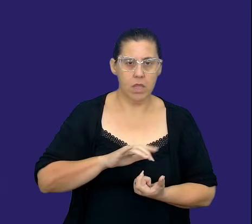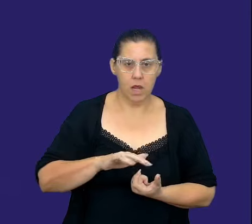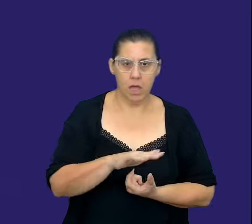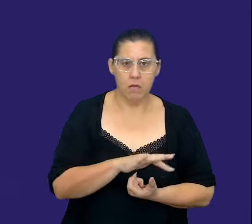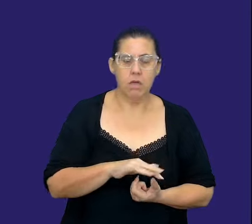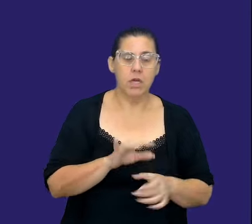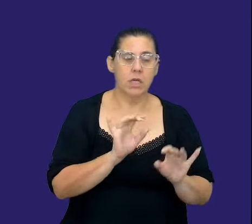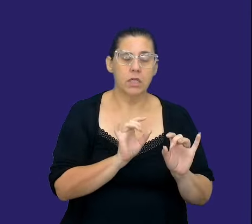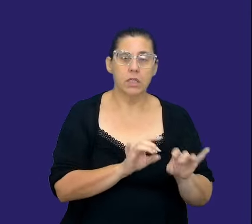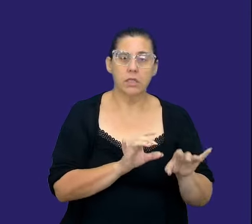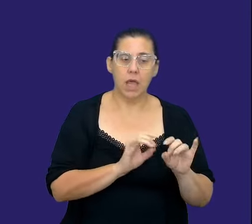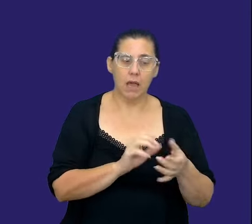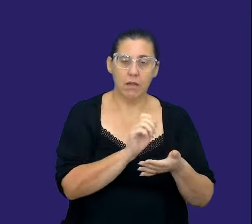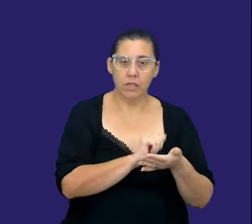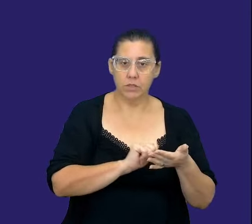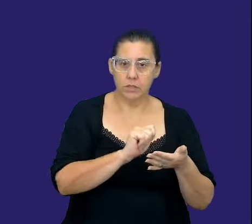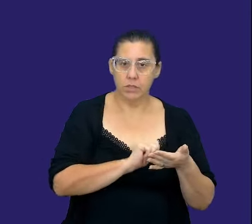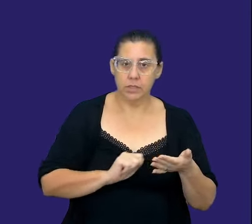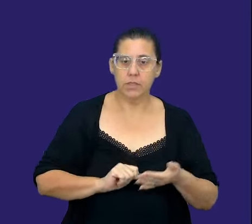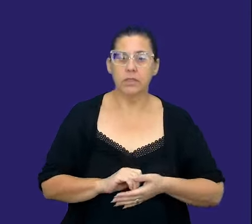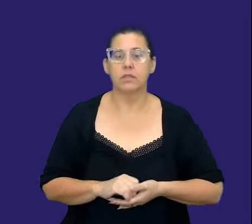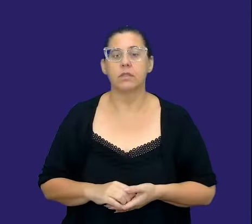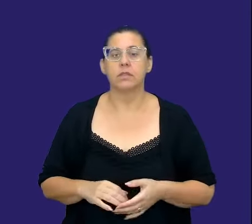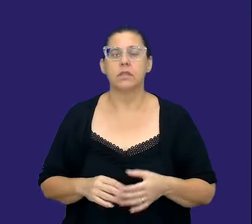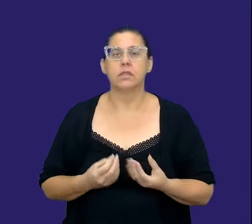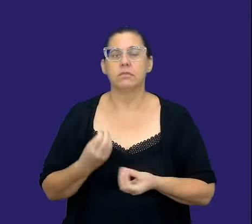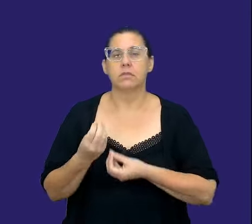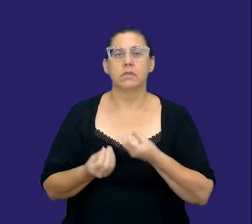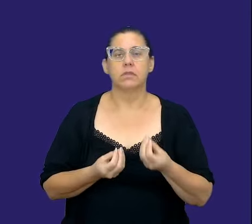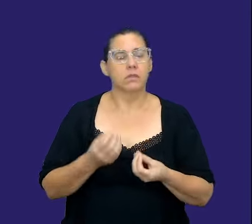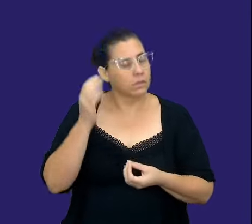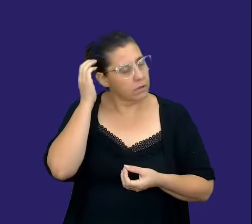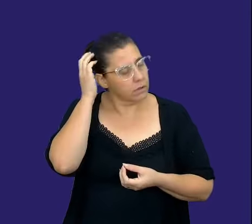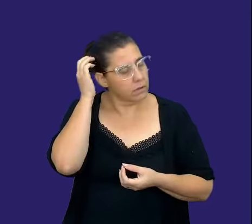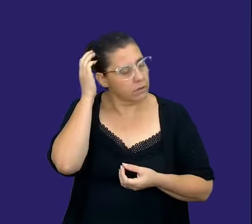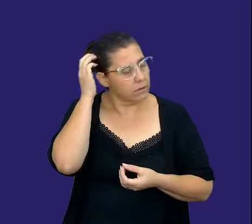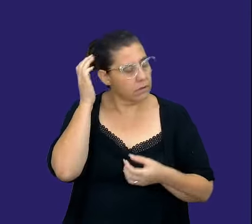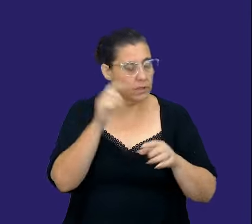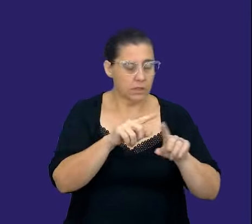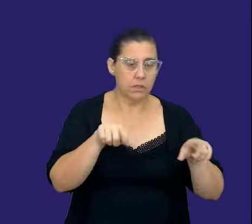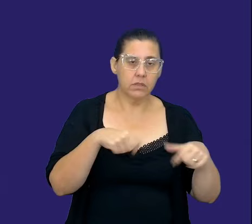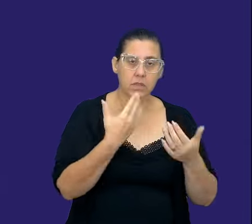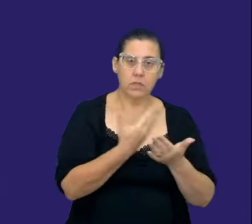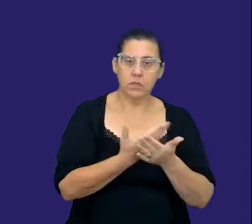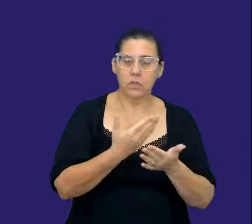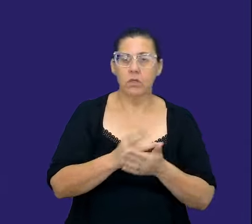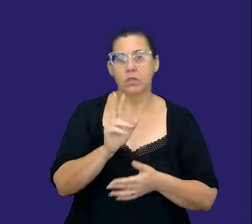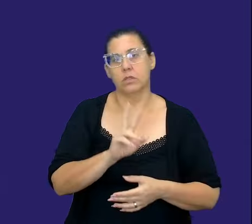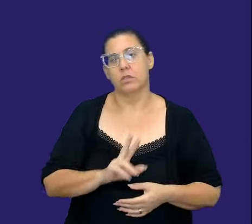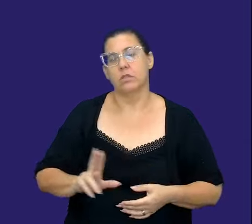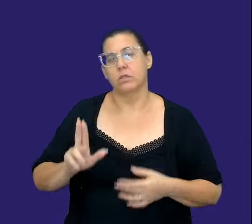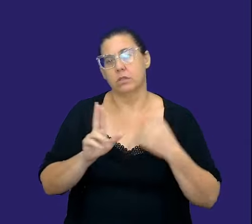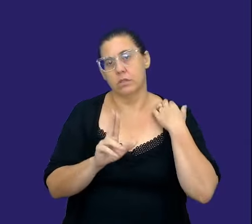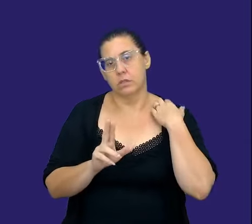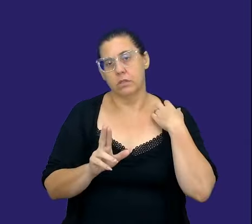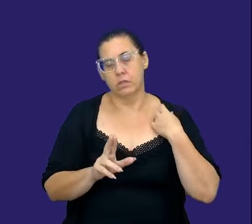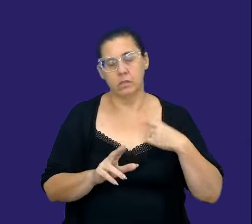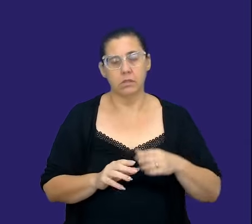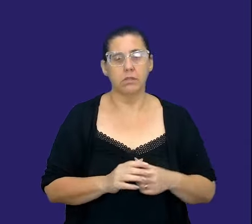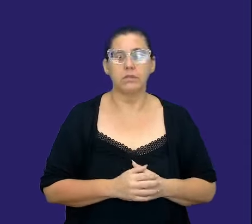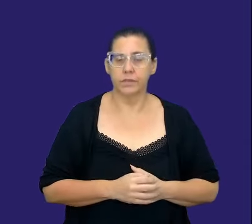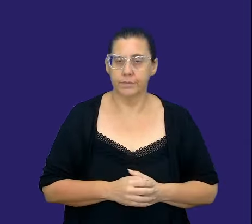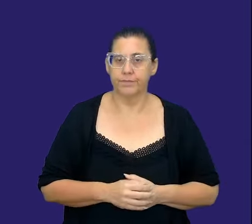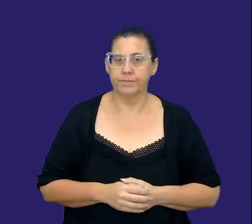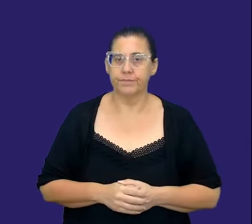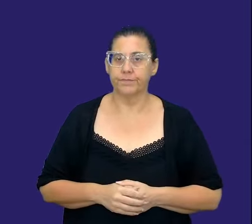das técnicas de escrita, né, dentro aí da sala de aula, utilizando a metodologia ativa para os